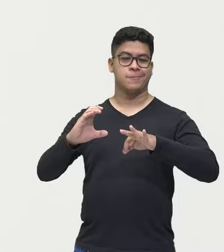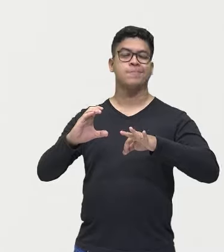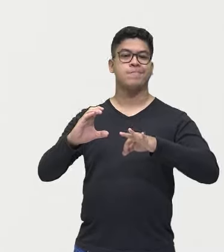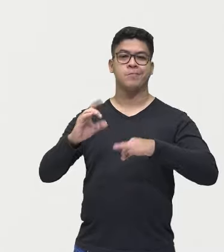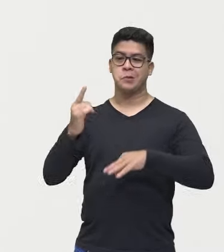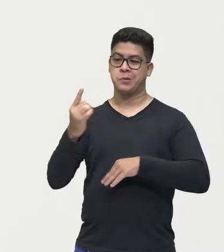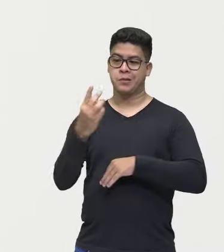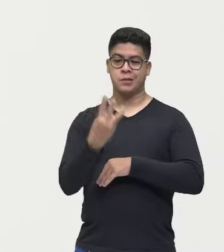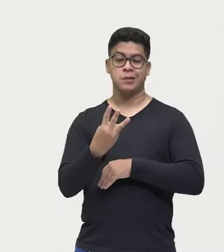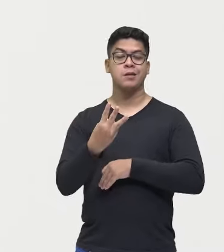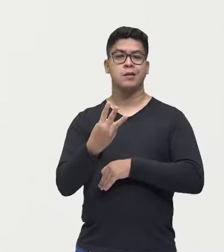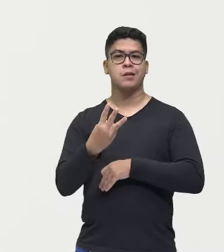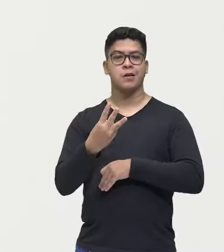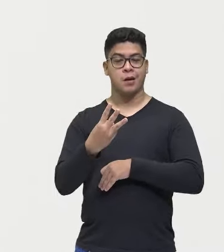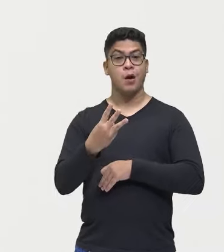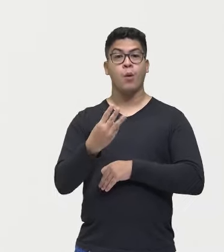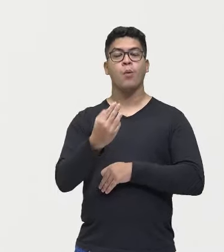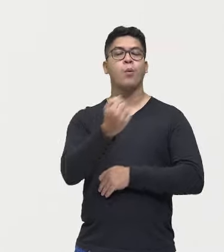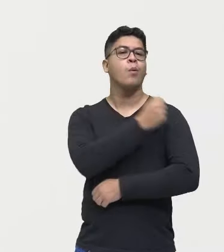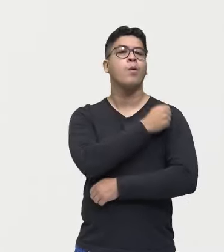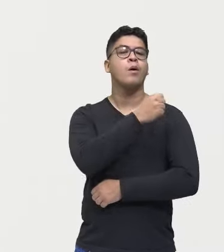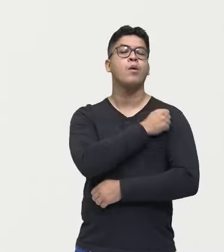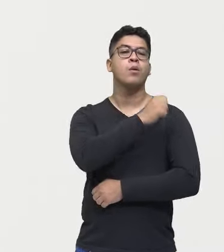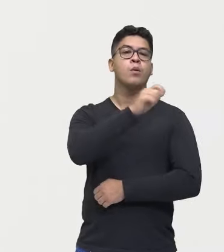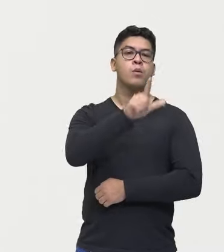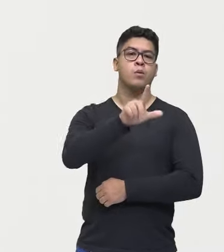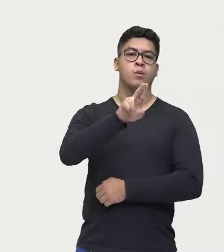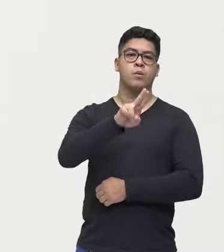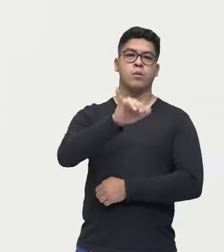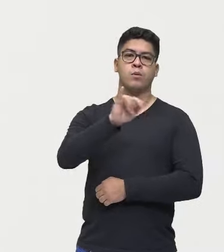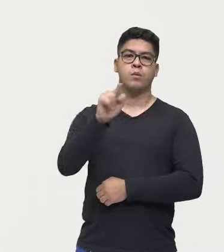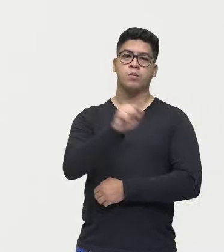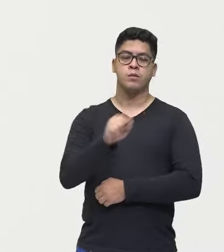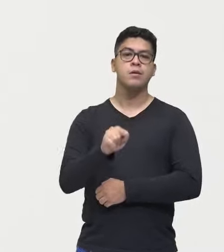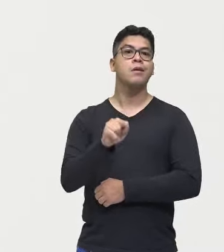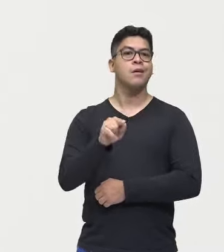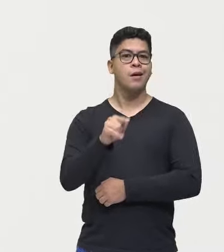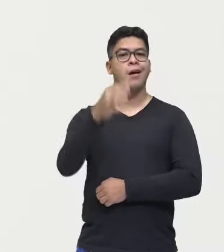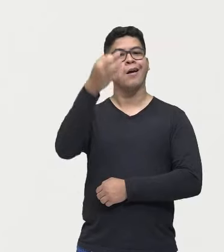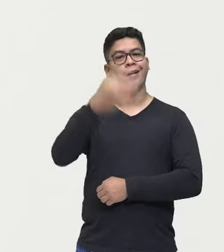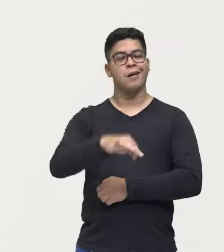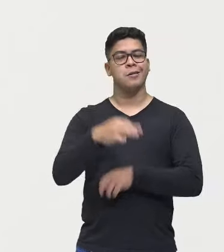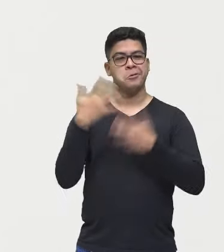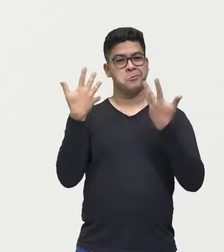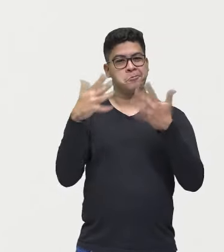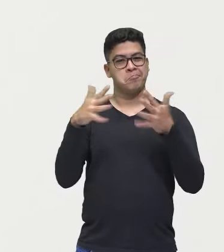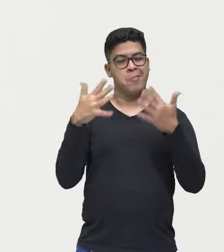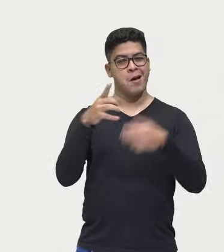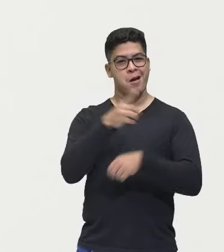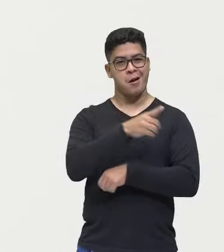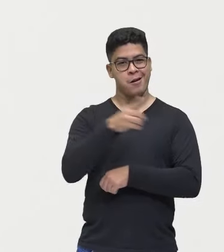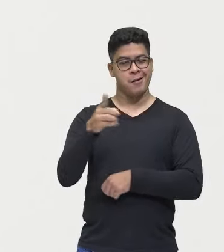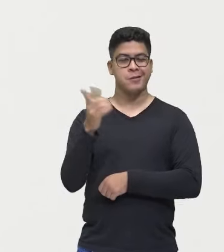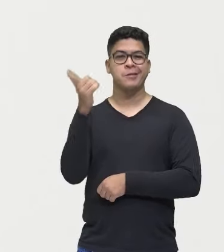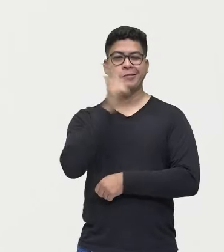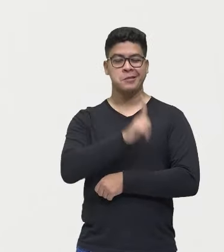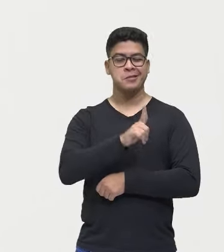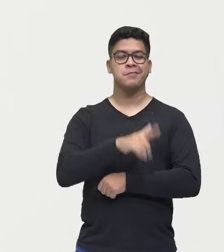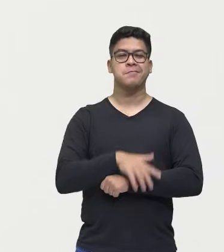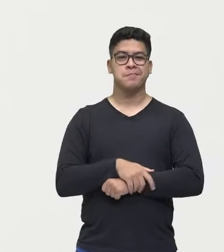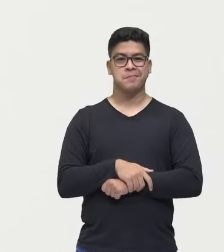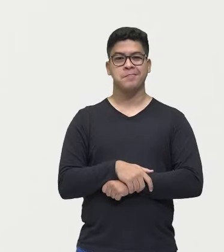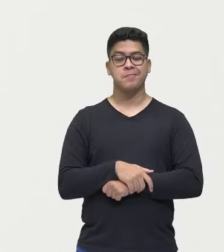E o nosso aluno, Luiz Gustavo, ele disse que a questão 1 era a letra C. Parabéns, viu, Luiz? Você